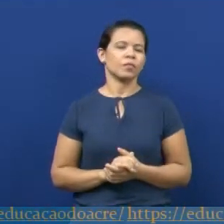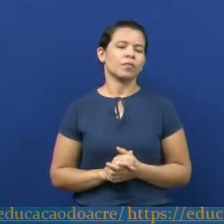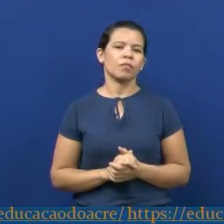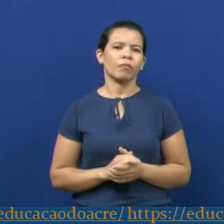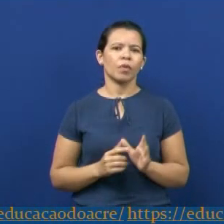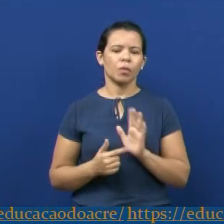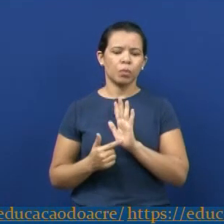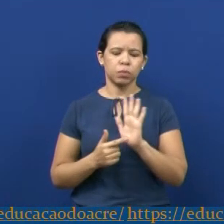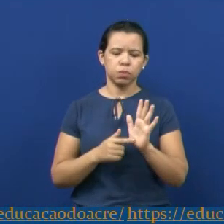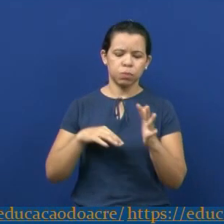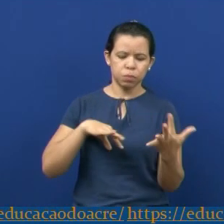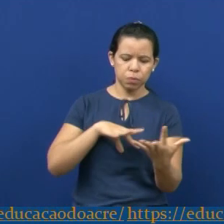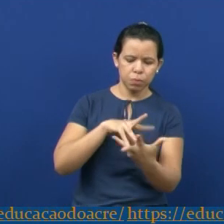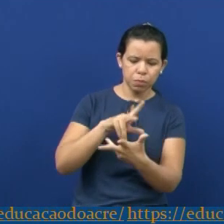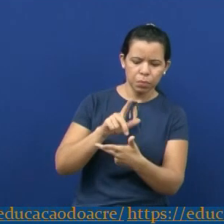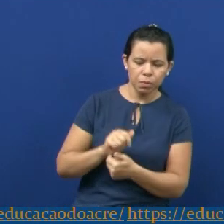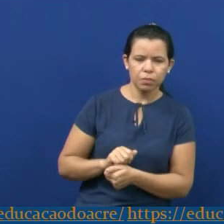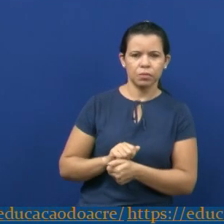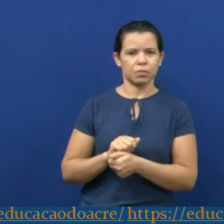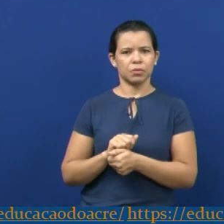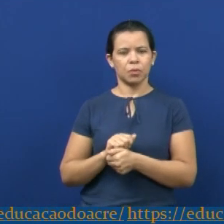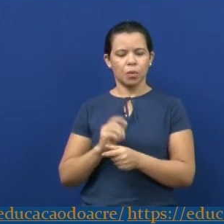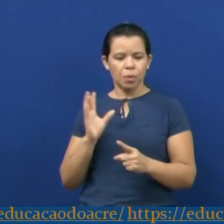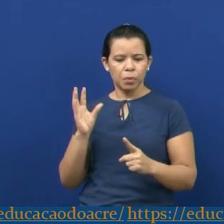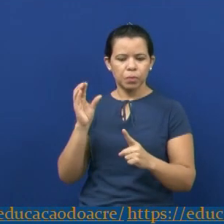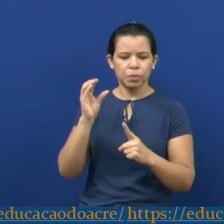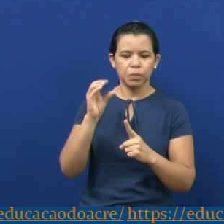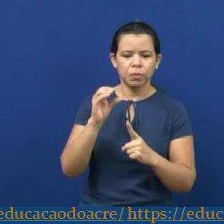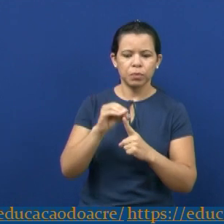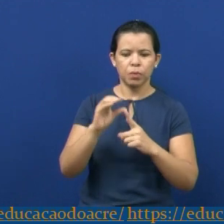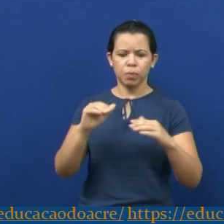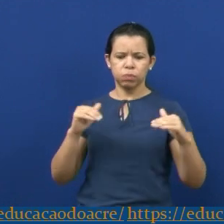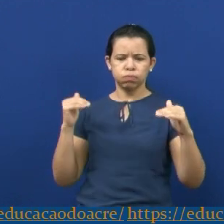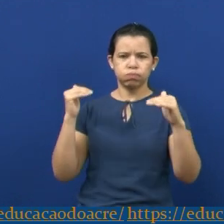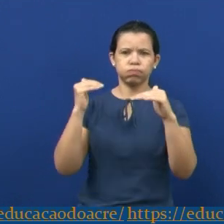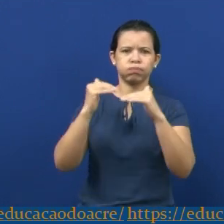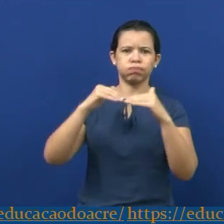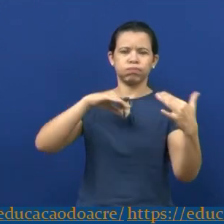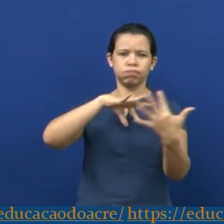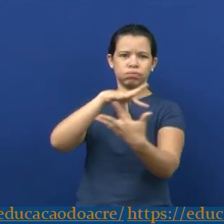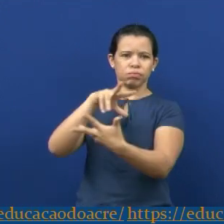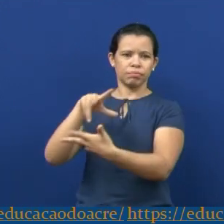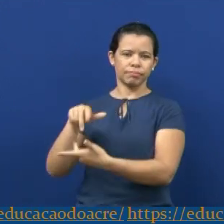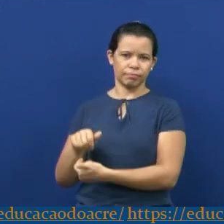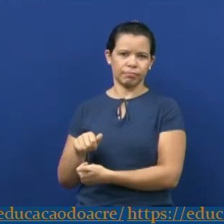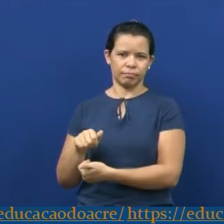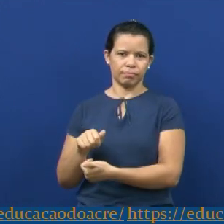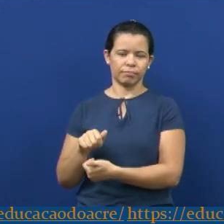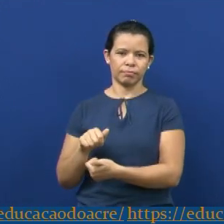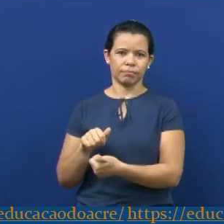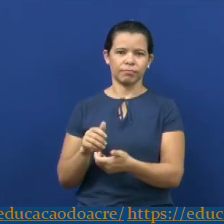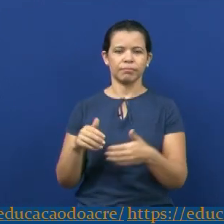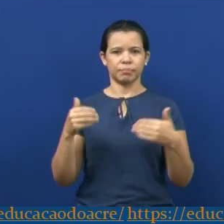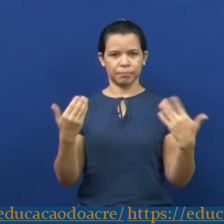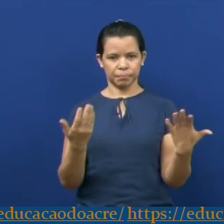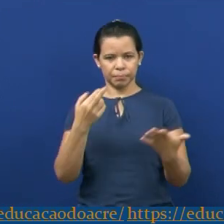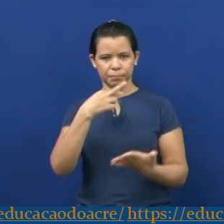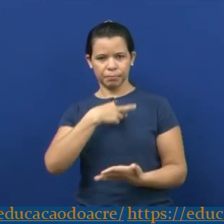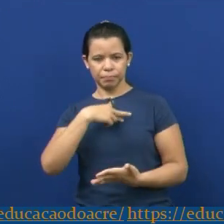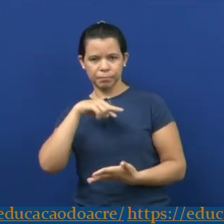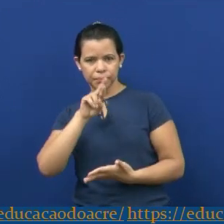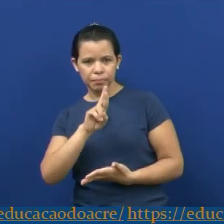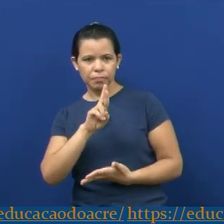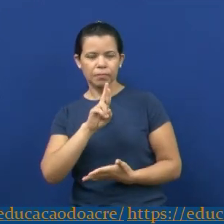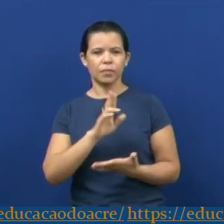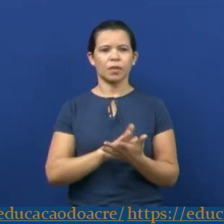mundo buscando a universalidade. Então, a religião ela procura fazer essa